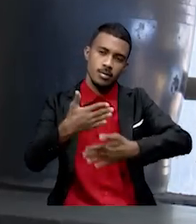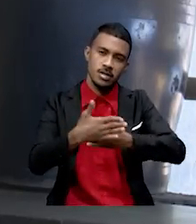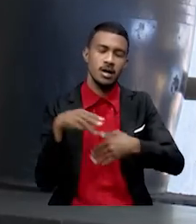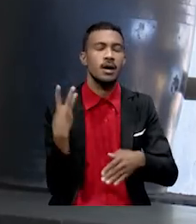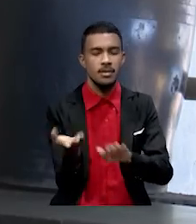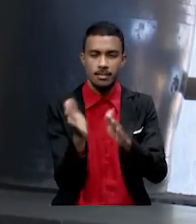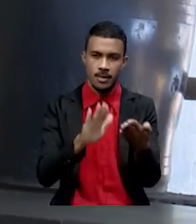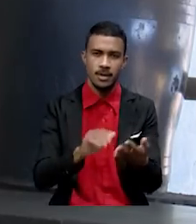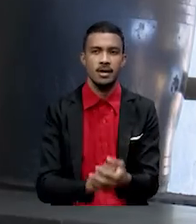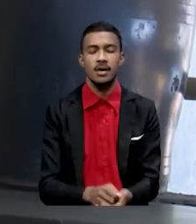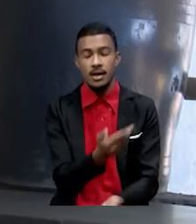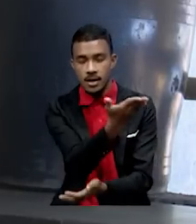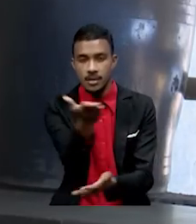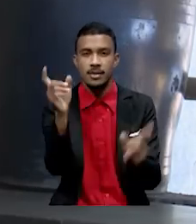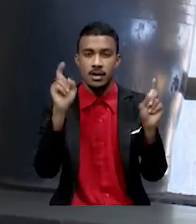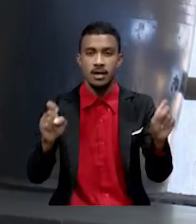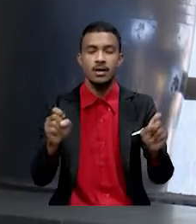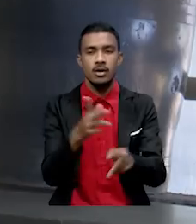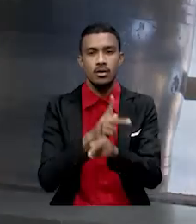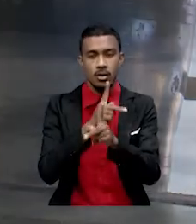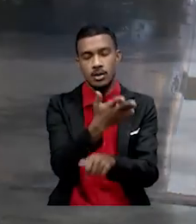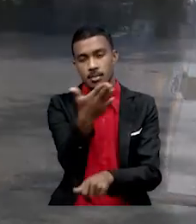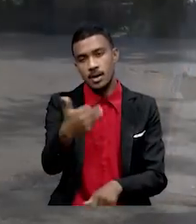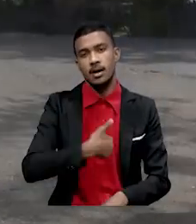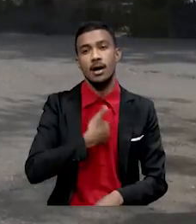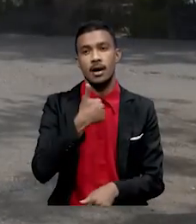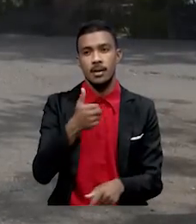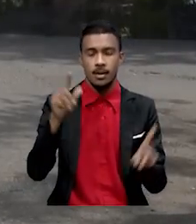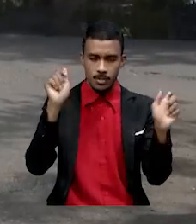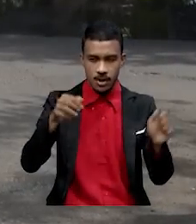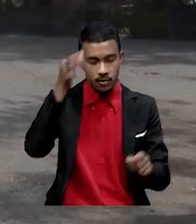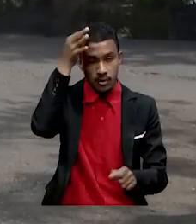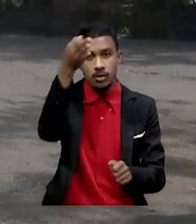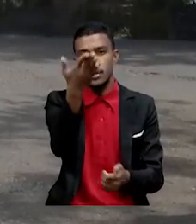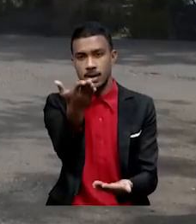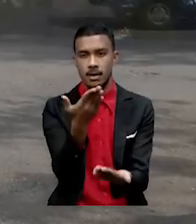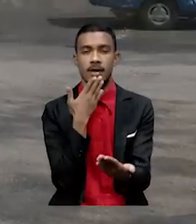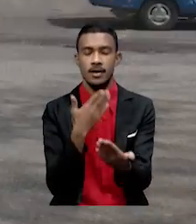ba. Imi teng cer cuidado imi ne para bang berua imi etan dia.